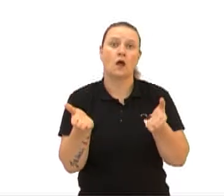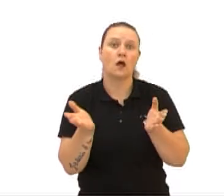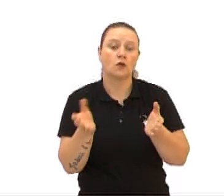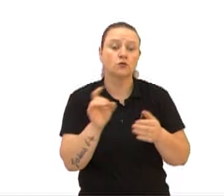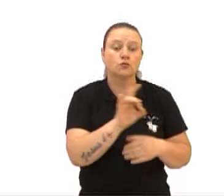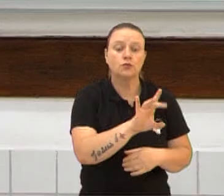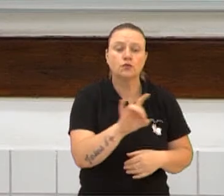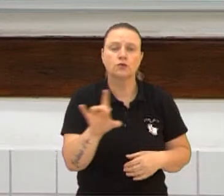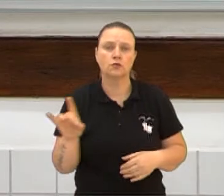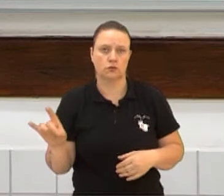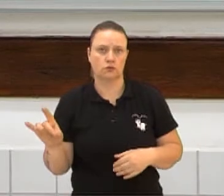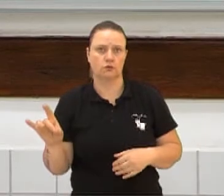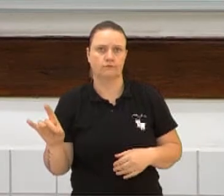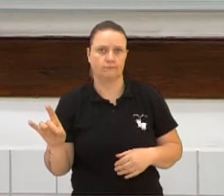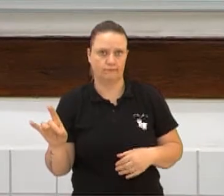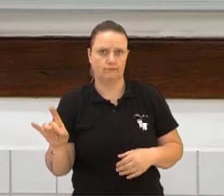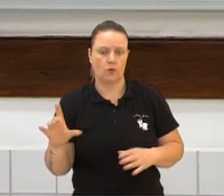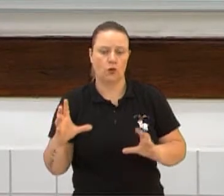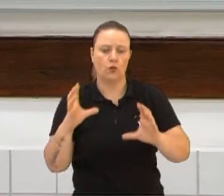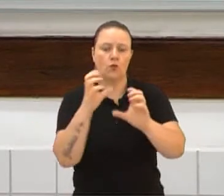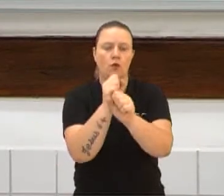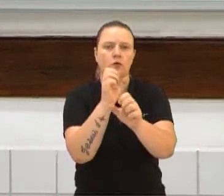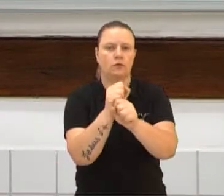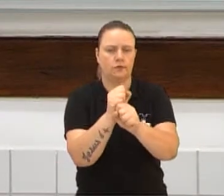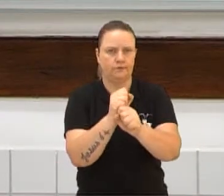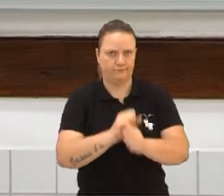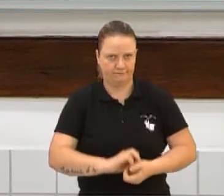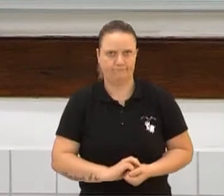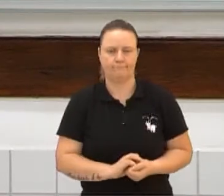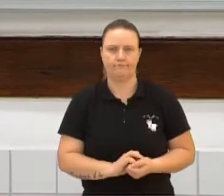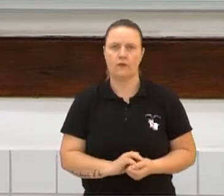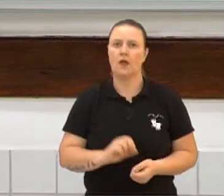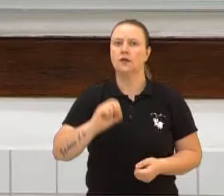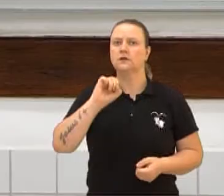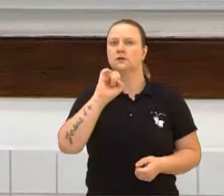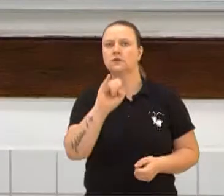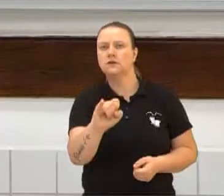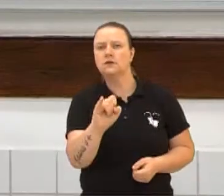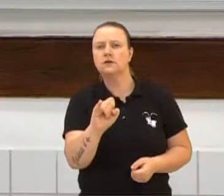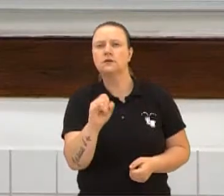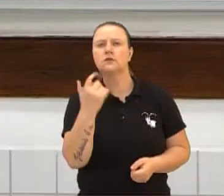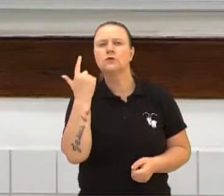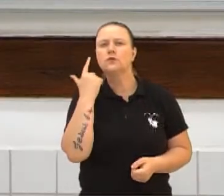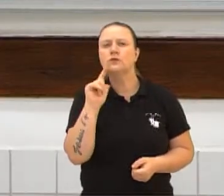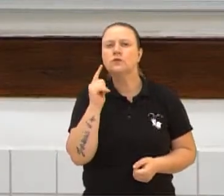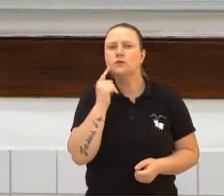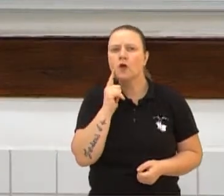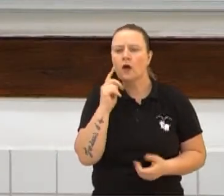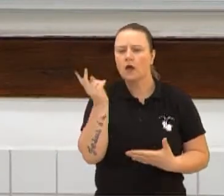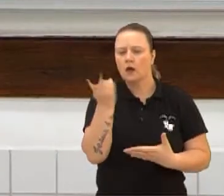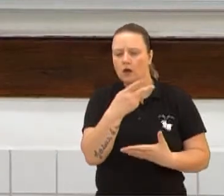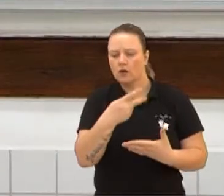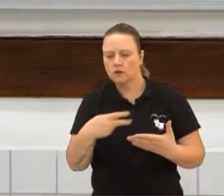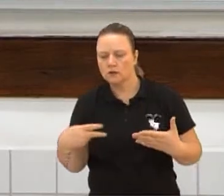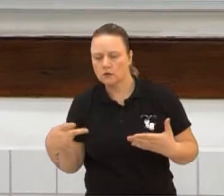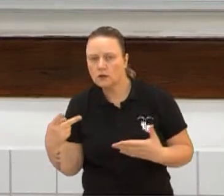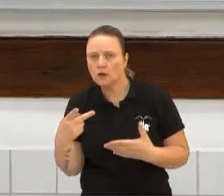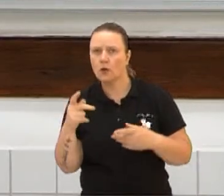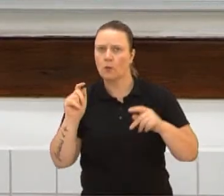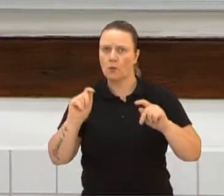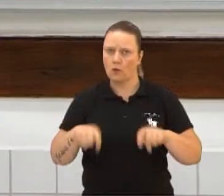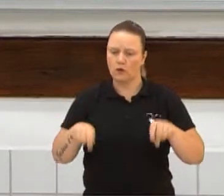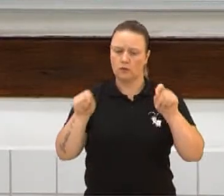cada dia, né? Então, veja, se para você fica mais fácil desenhar, né? Então, ó,